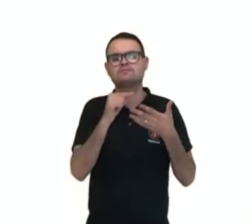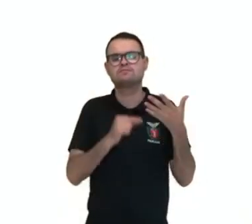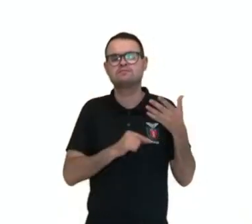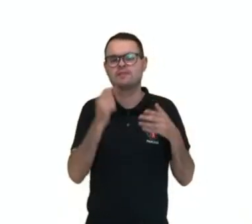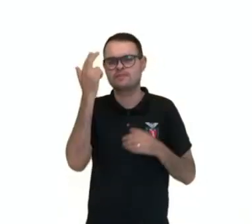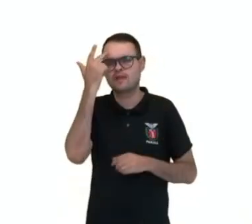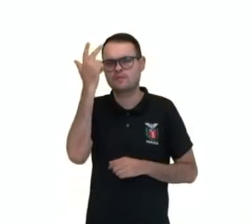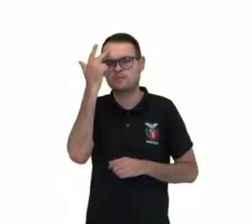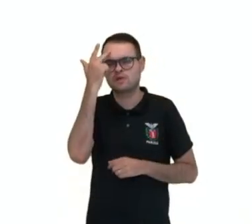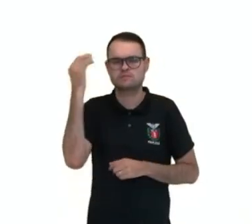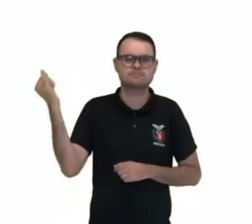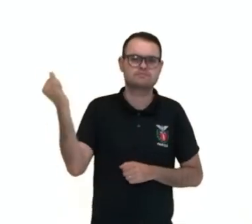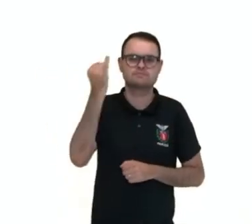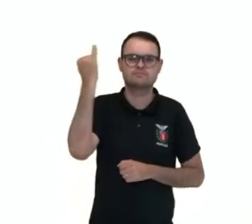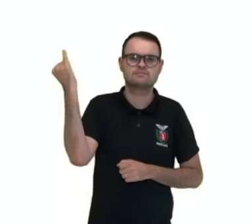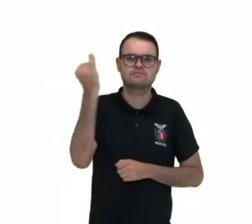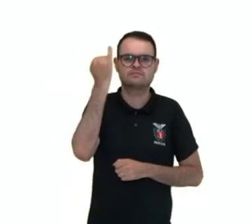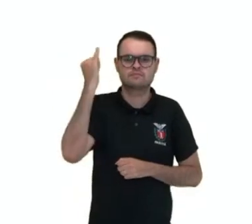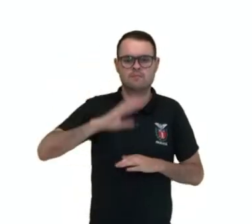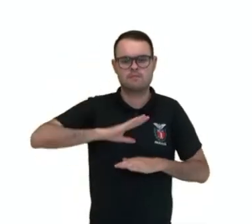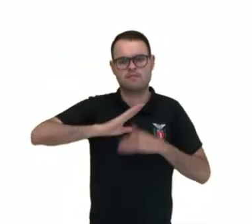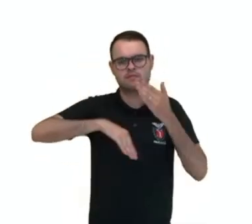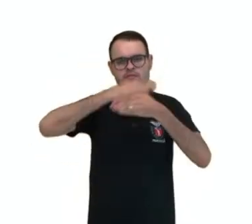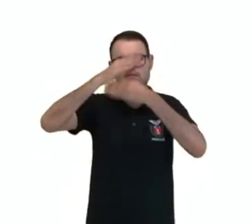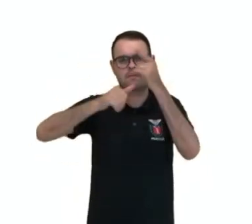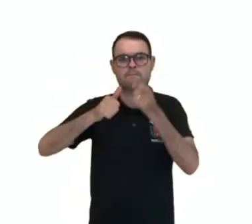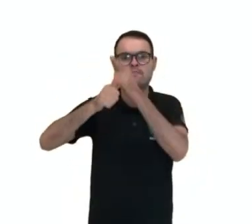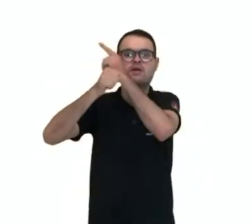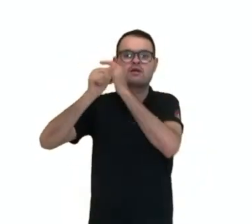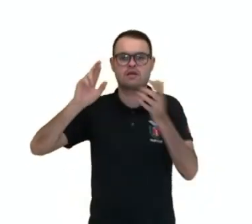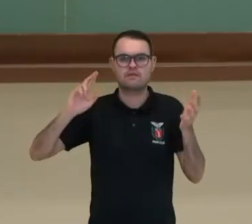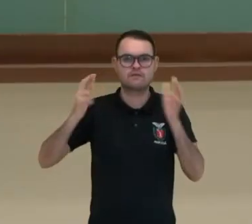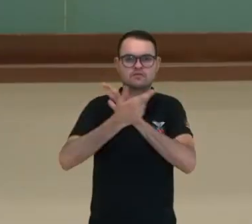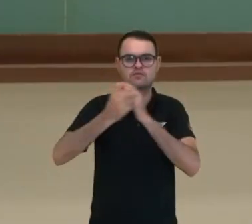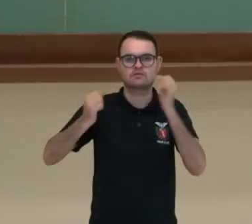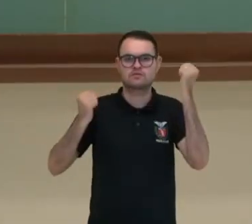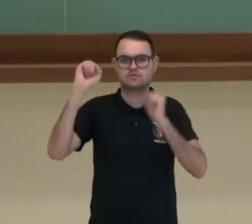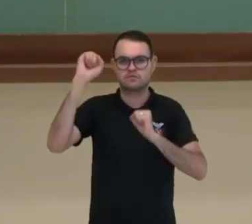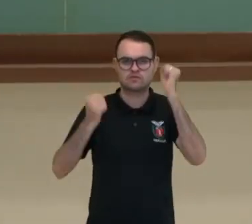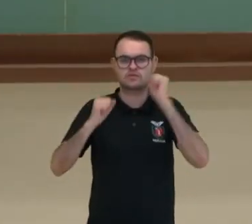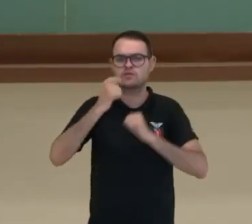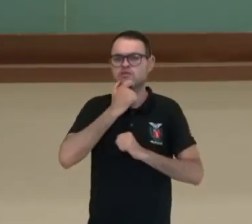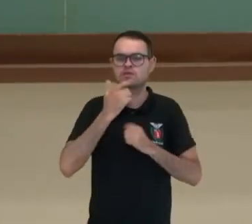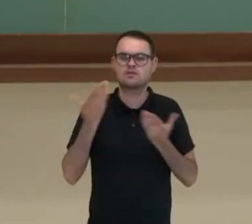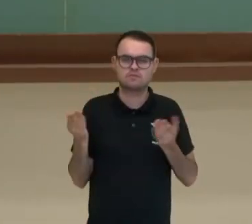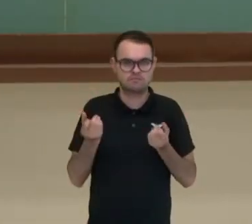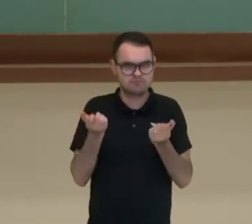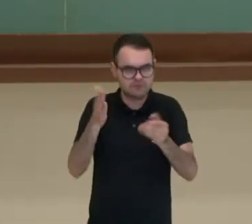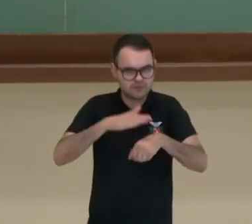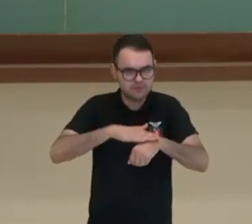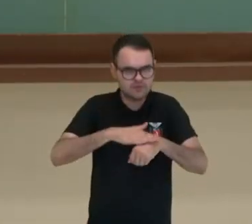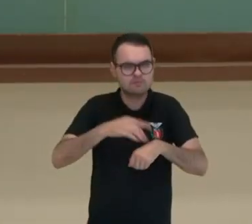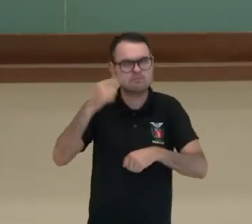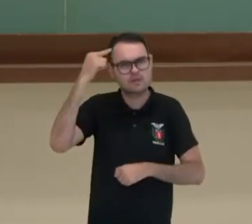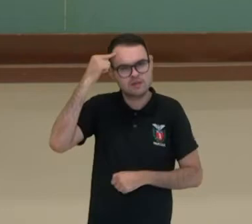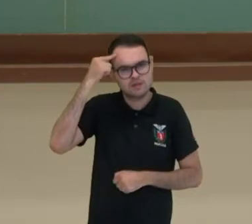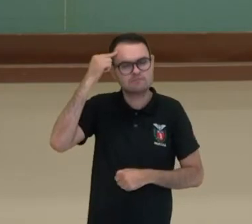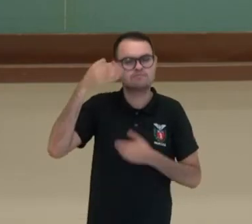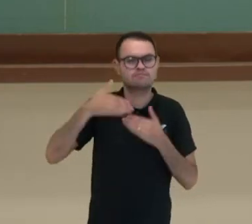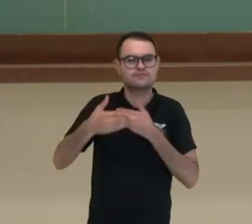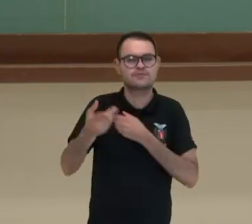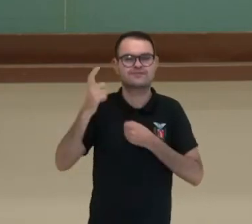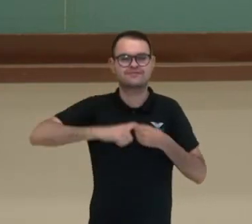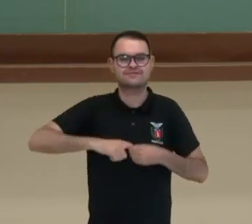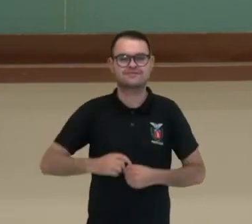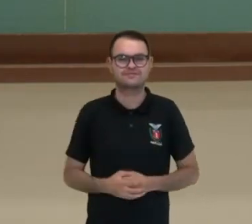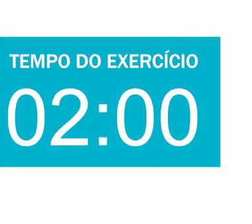naturais foram importantes para o desenvolvimento da primeira Revolução Industrial na Inglaterra? Vocês vão ter um tempinho aí para pensar e eu já